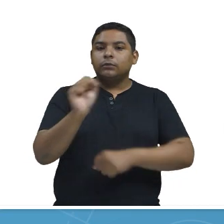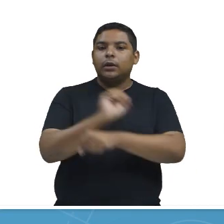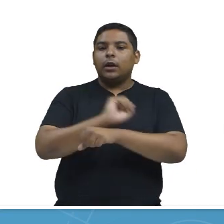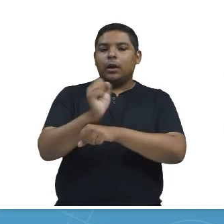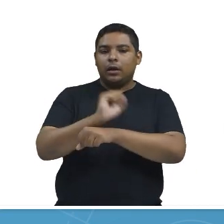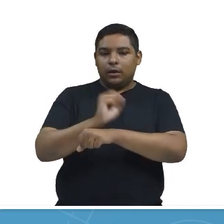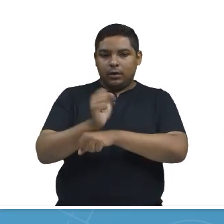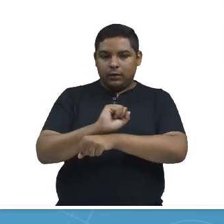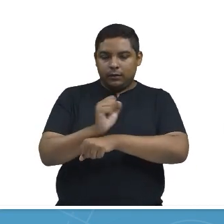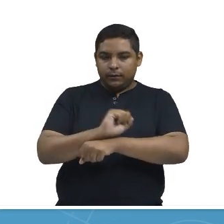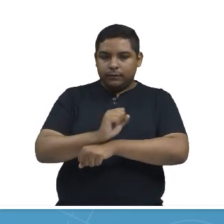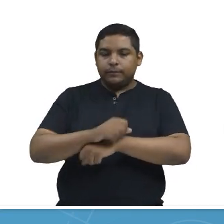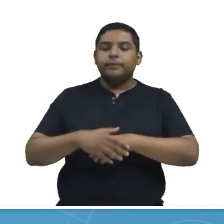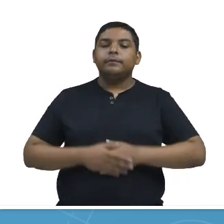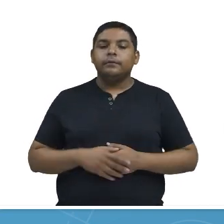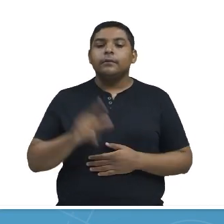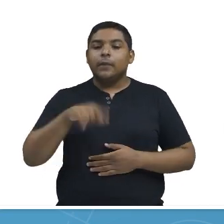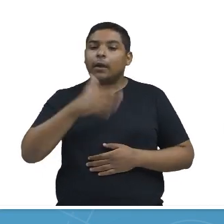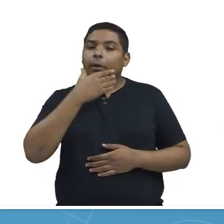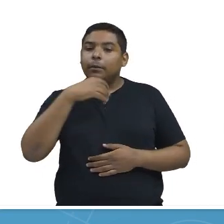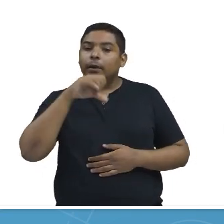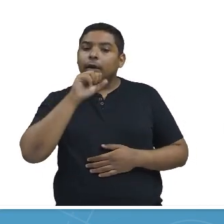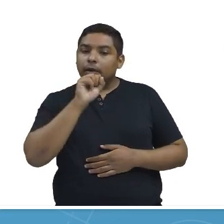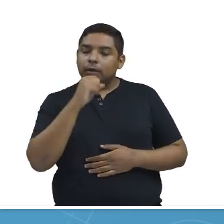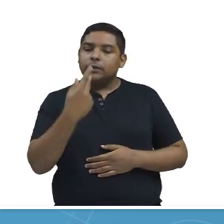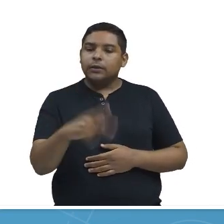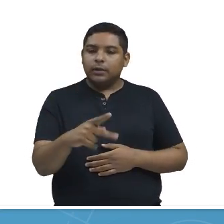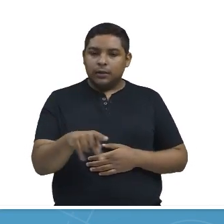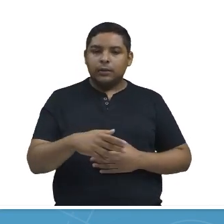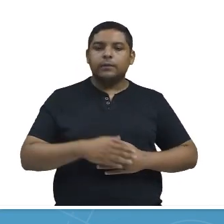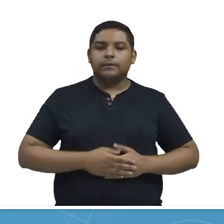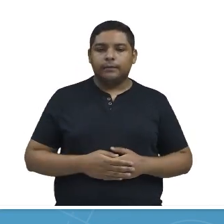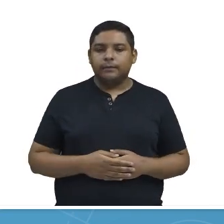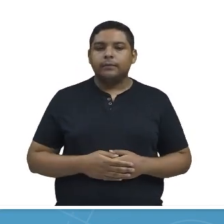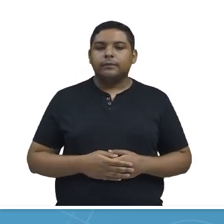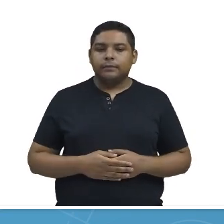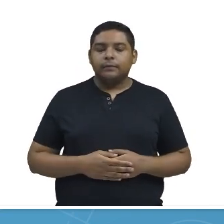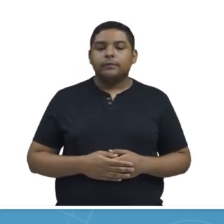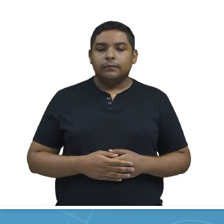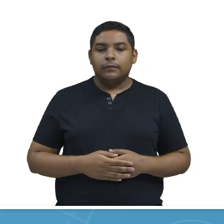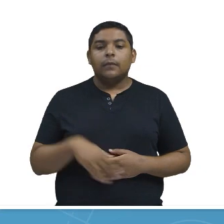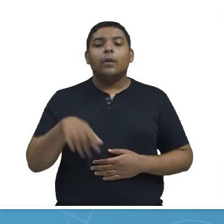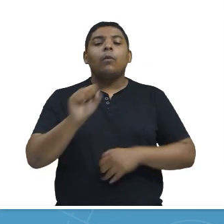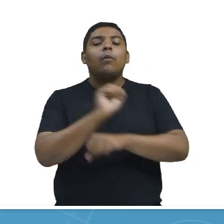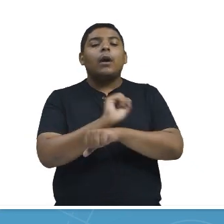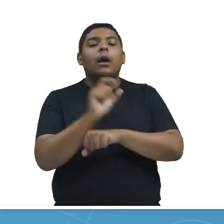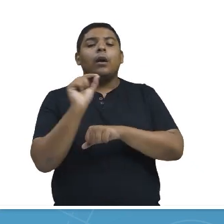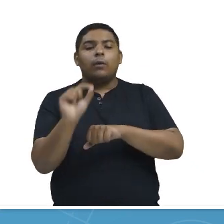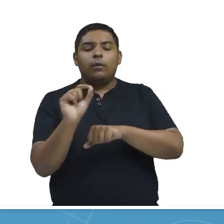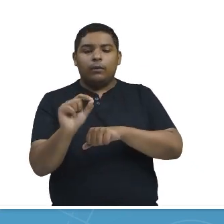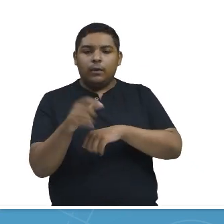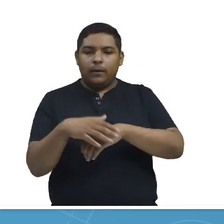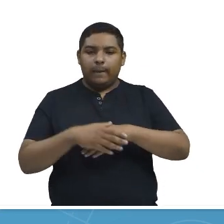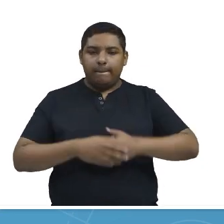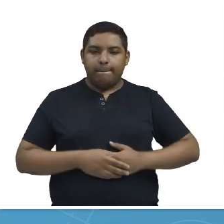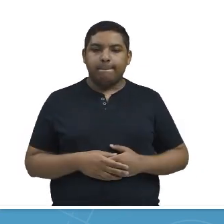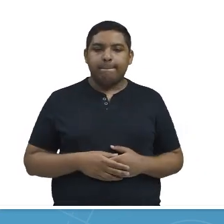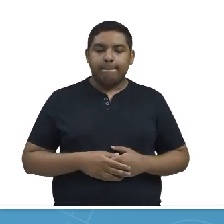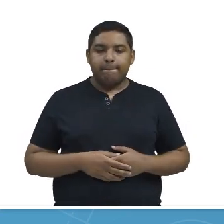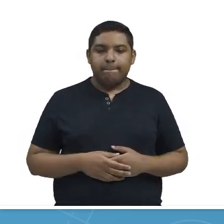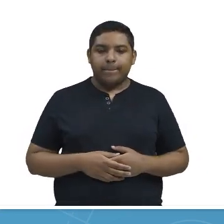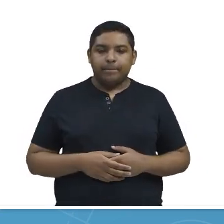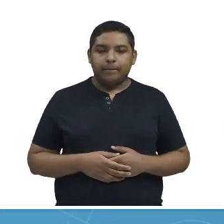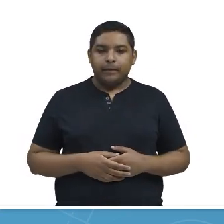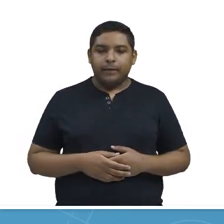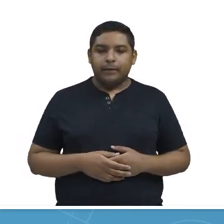Carro. Então, este é o pai dela, this is her father, whose car, cujo carro I showed you yesterday. Eu